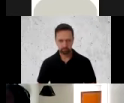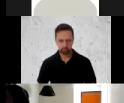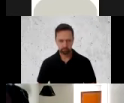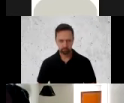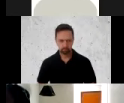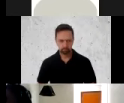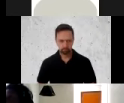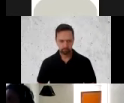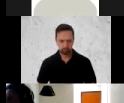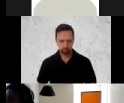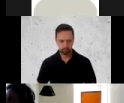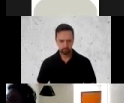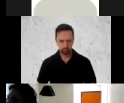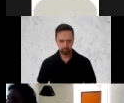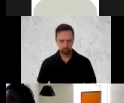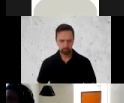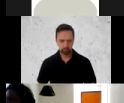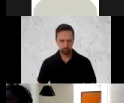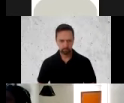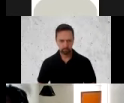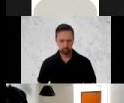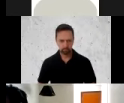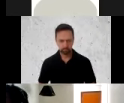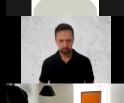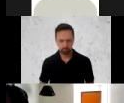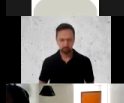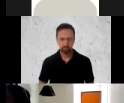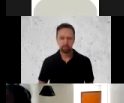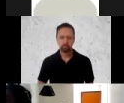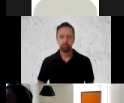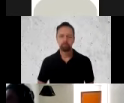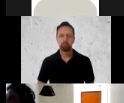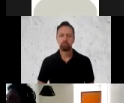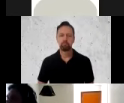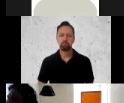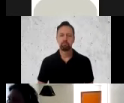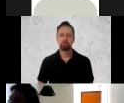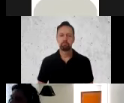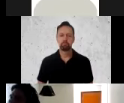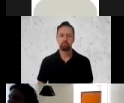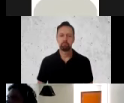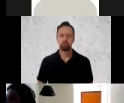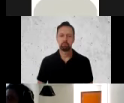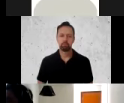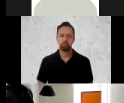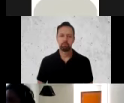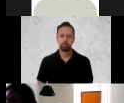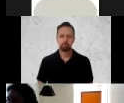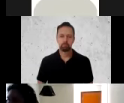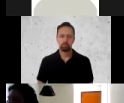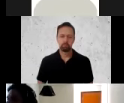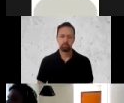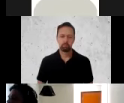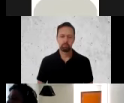dessas modificações legislativas. Meio que não adianta fazer uma modificação legislativa se você não tiver um judiciário que